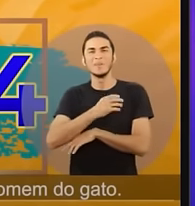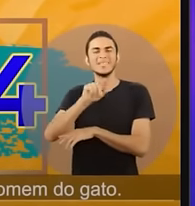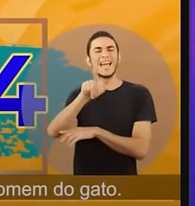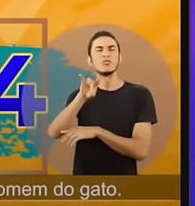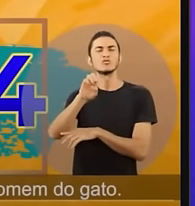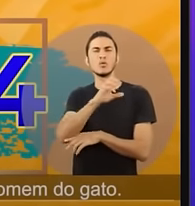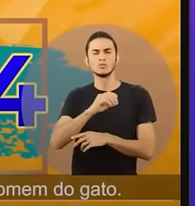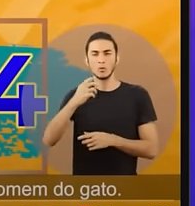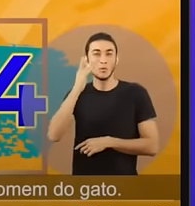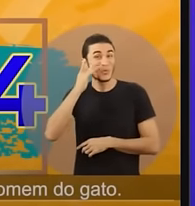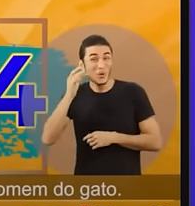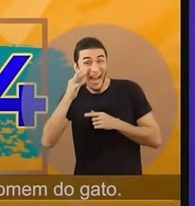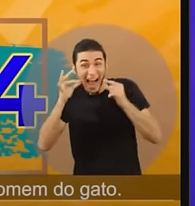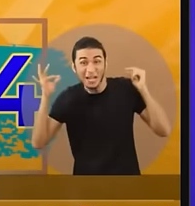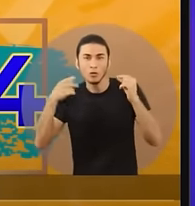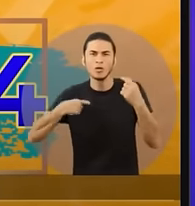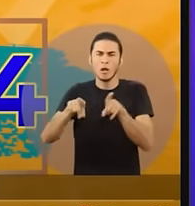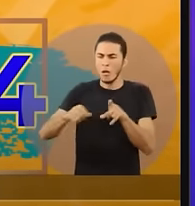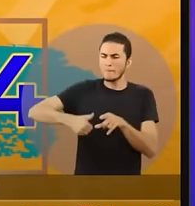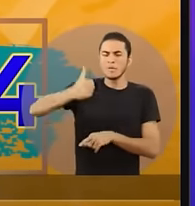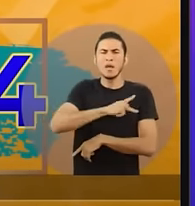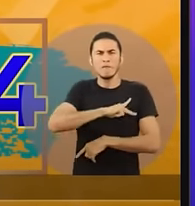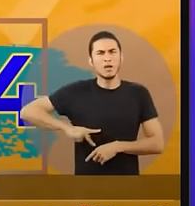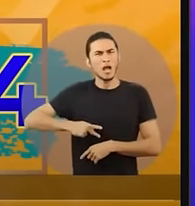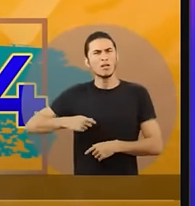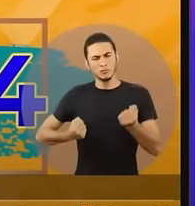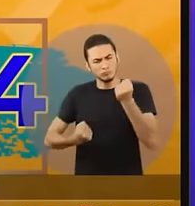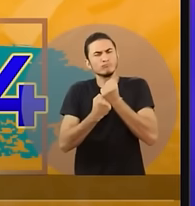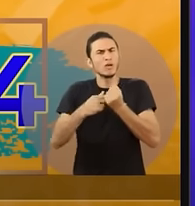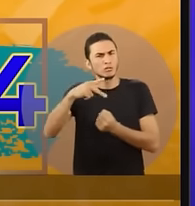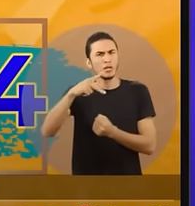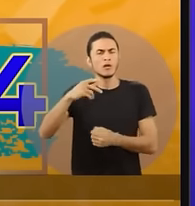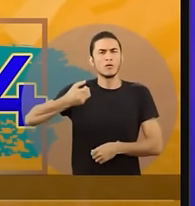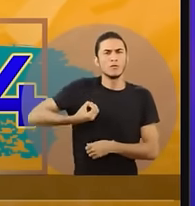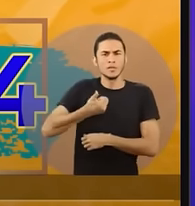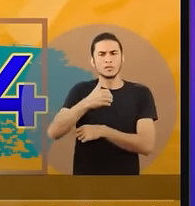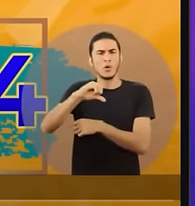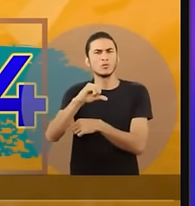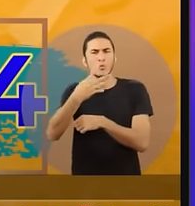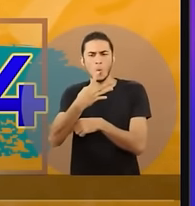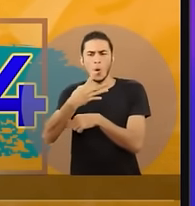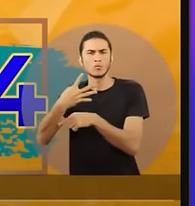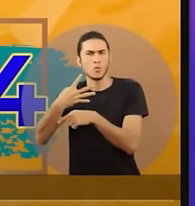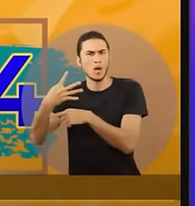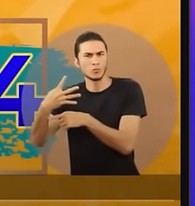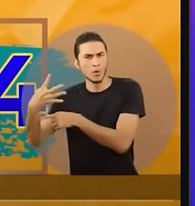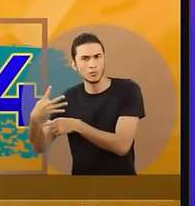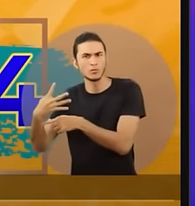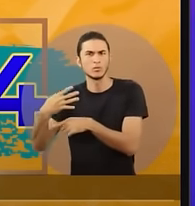fala é Lesado Sol, o homem da matinha, o homem do gato. Pela primeira vez, tô saindo para vereador. Conto com vocês. O meu número é